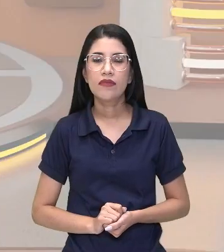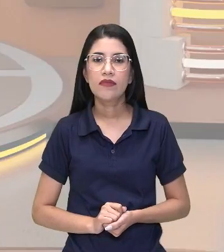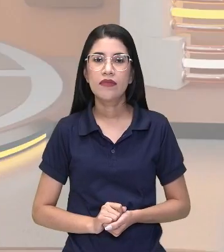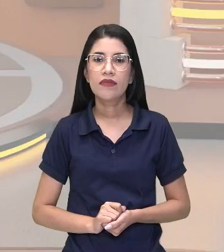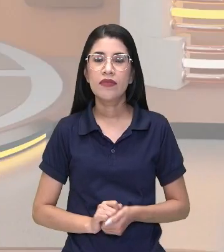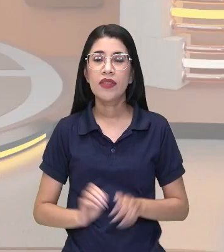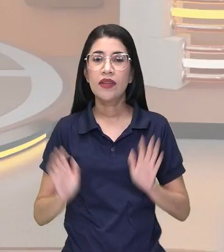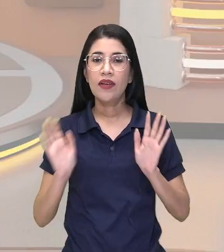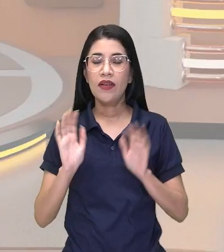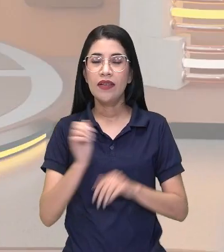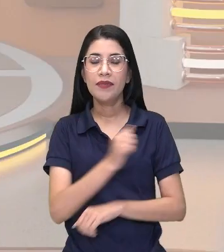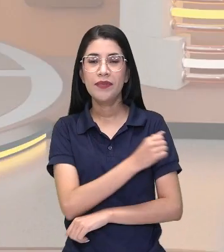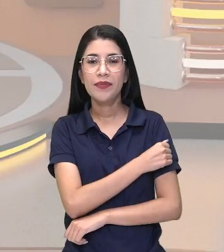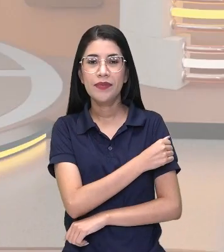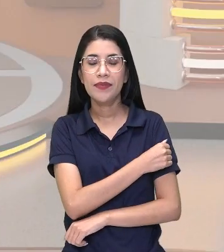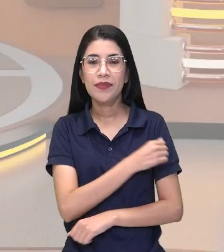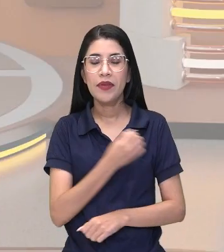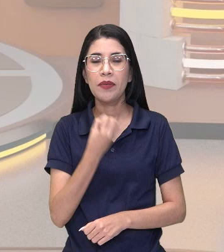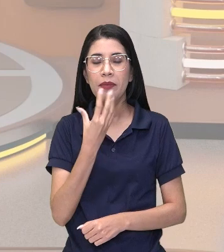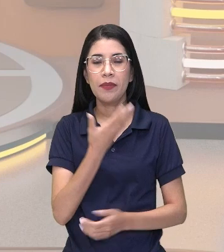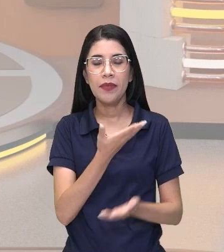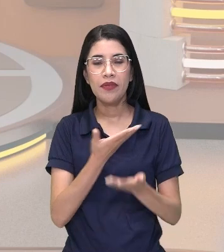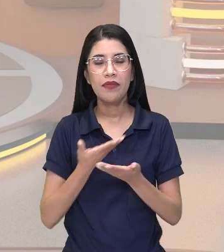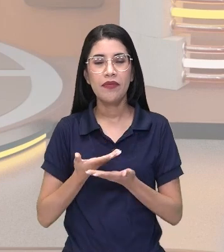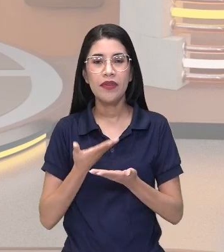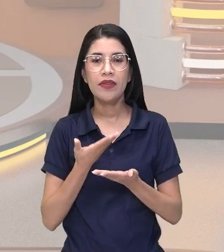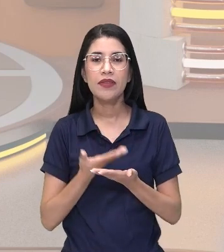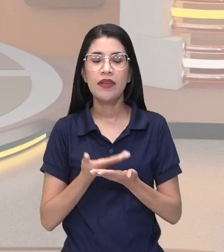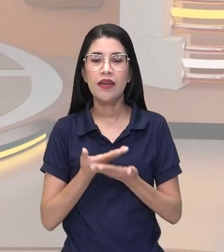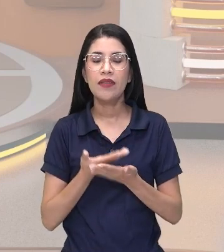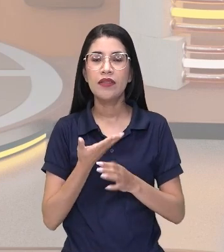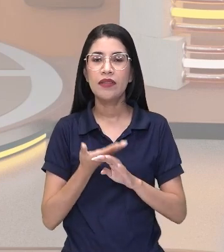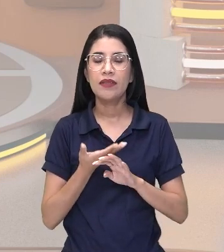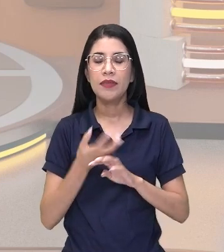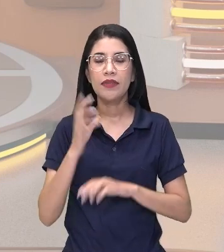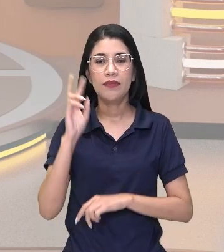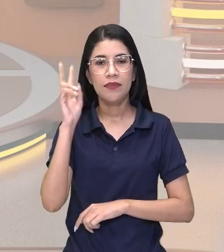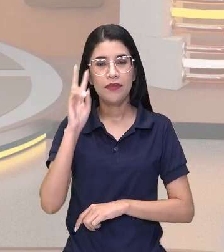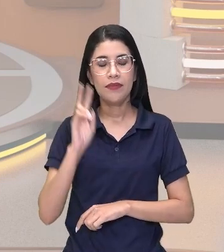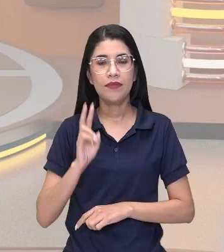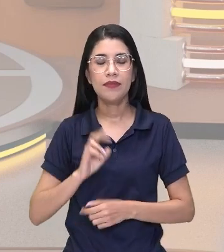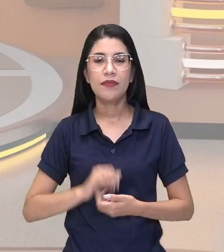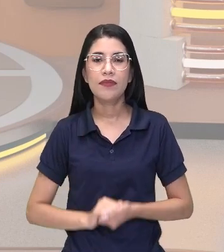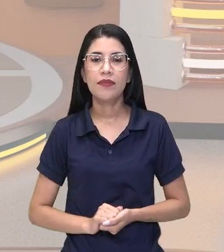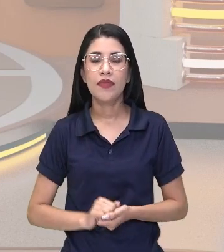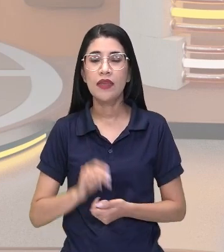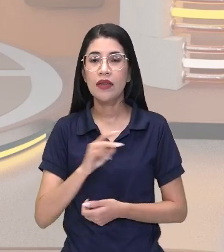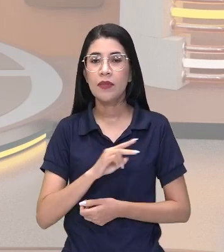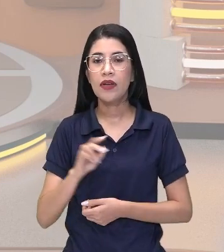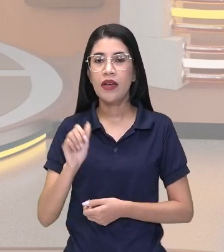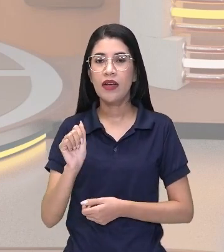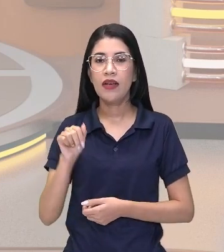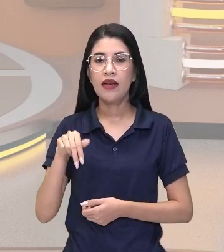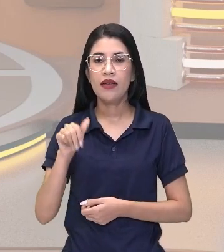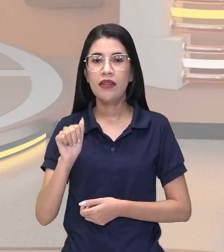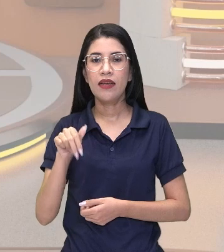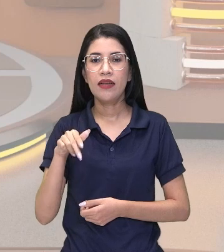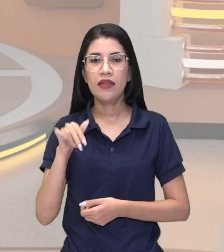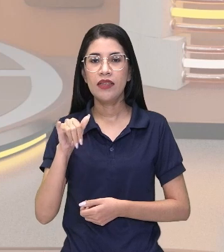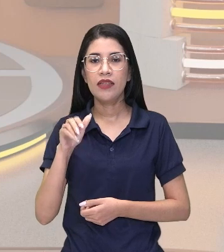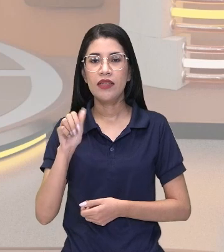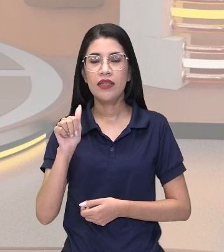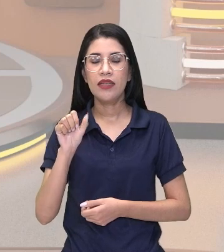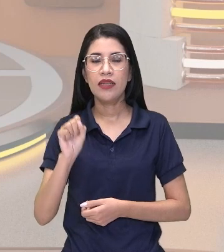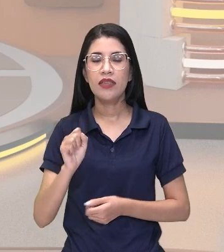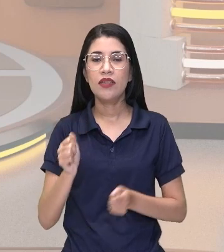Turma boa do Nossa Educação de Jovens e Adultos, sejam muito bem-vindos a mais uma aula de História. E eu sou o professor Ananias Carvalho, serei o seu